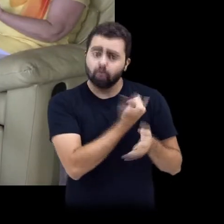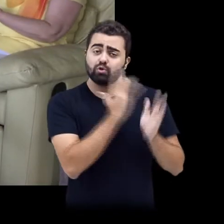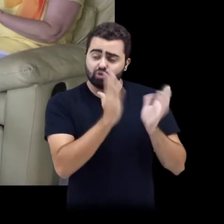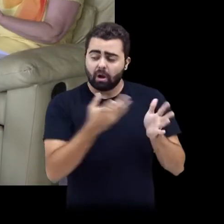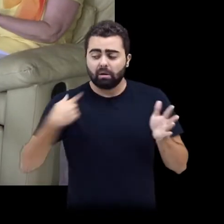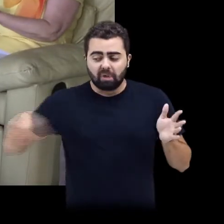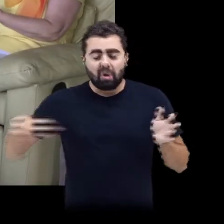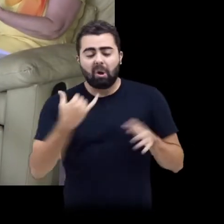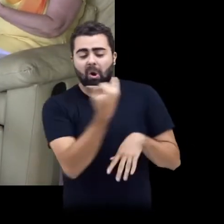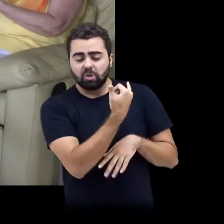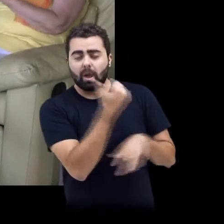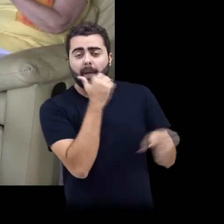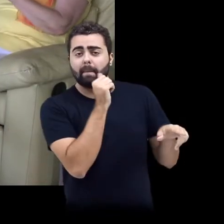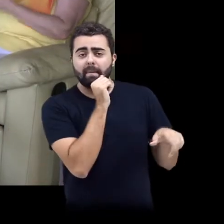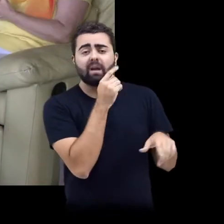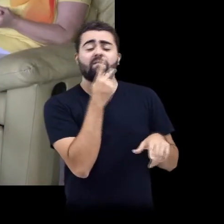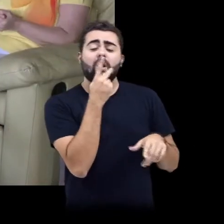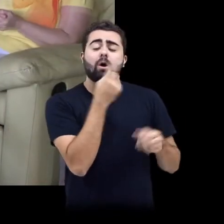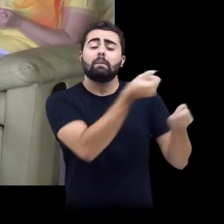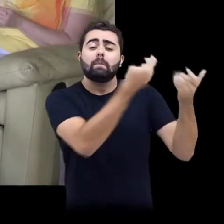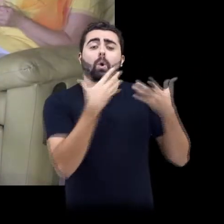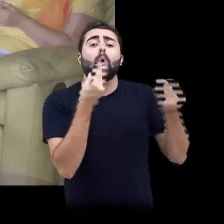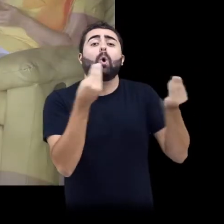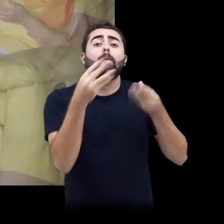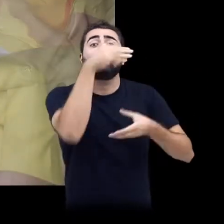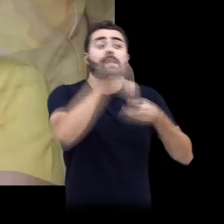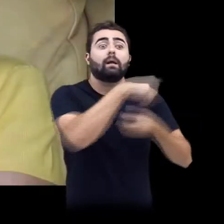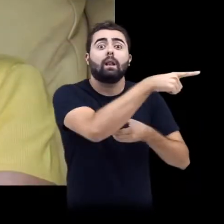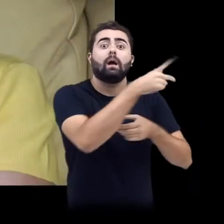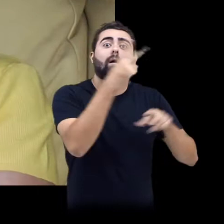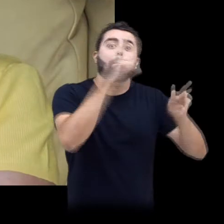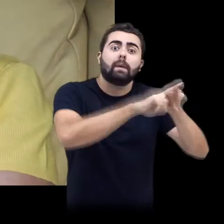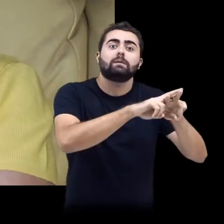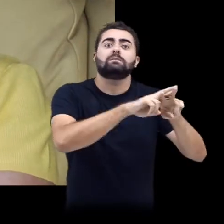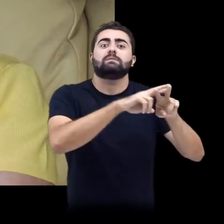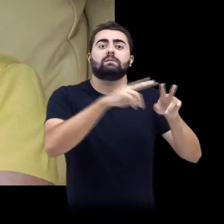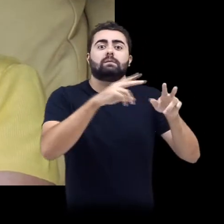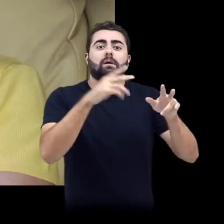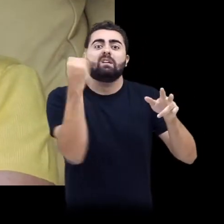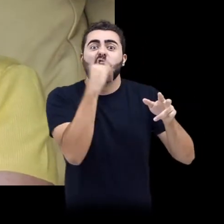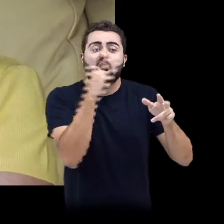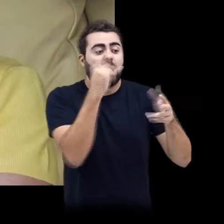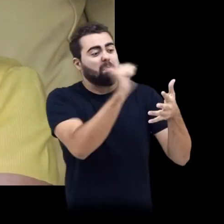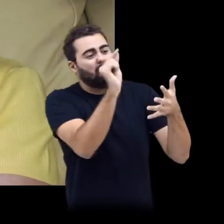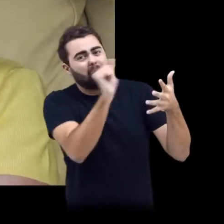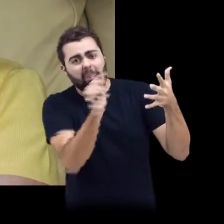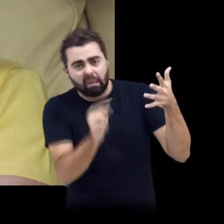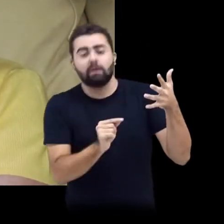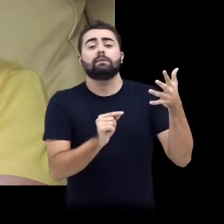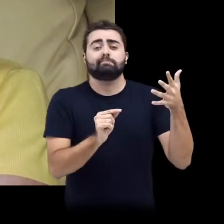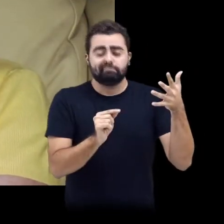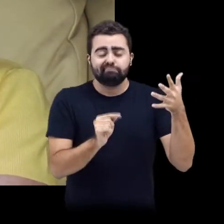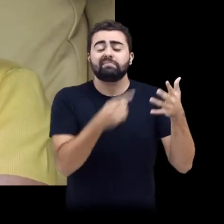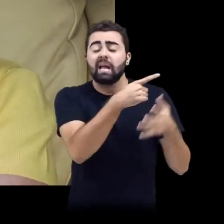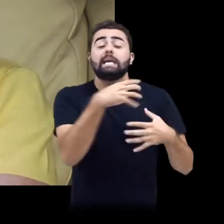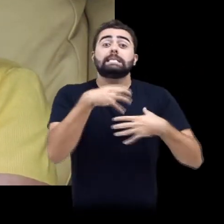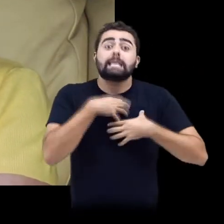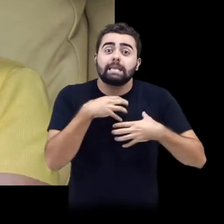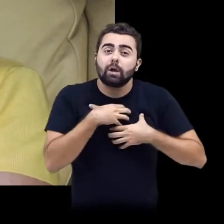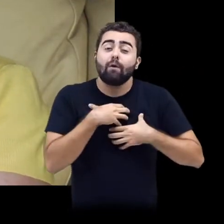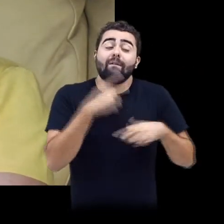de como ela foi torturada, né, do choque. E foi aí que ela contou que ela teve a impressão que tinha visto papai